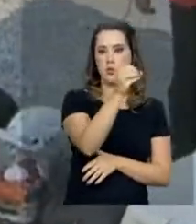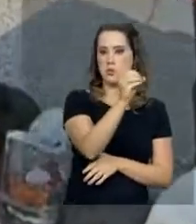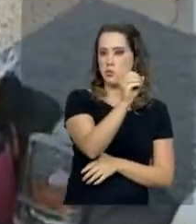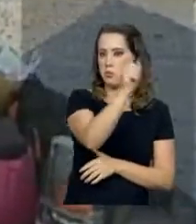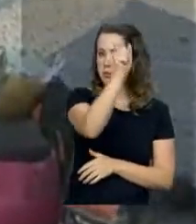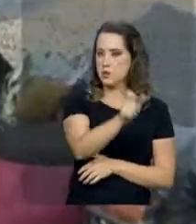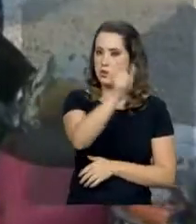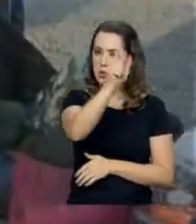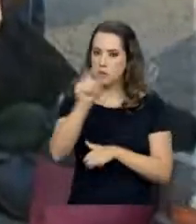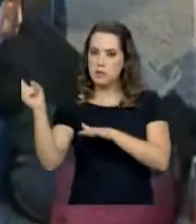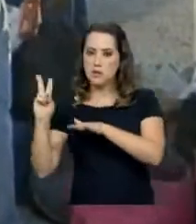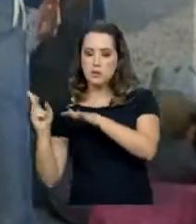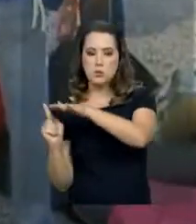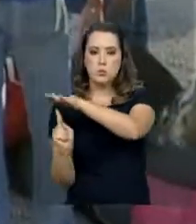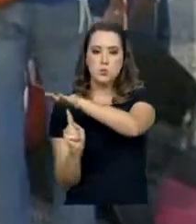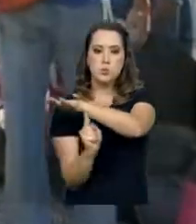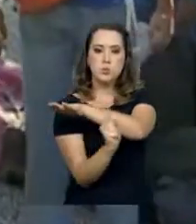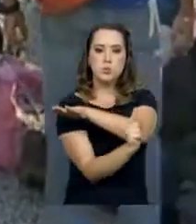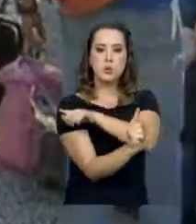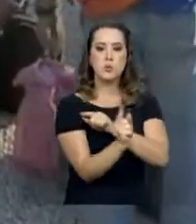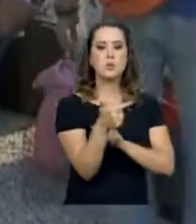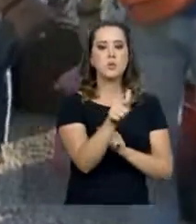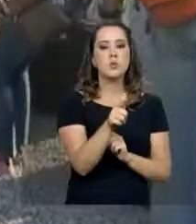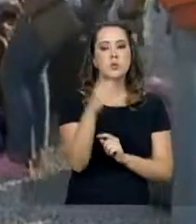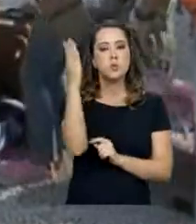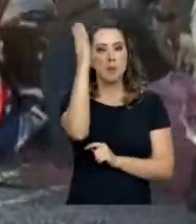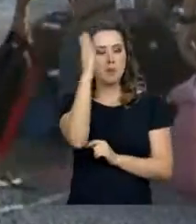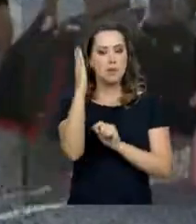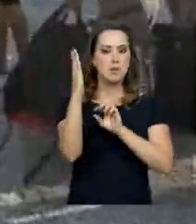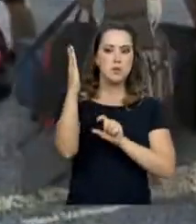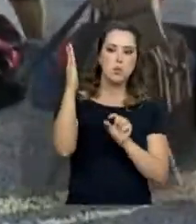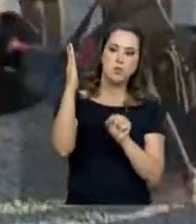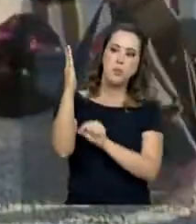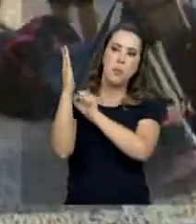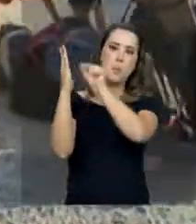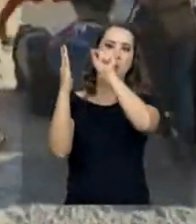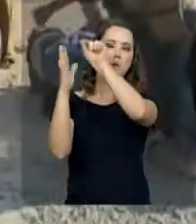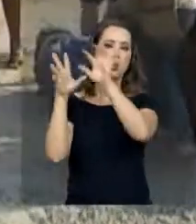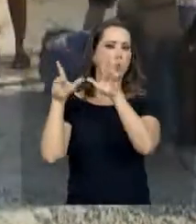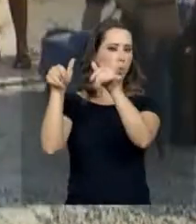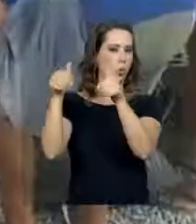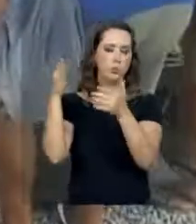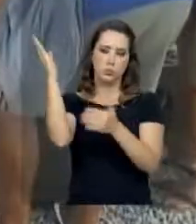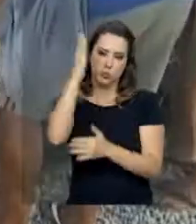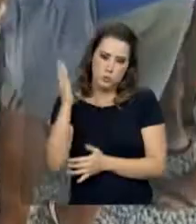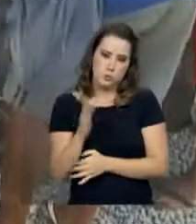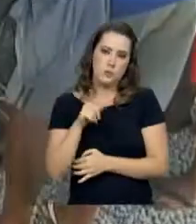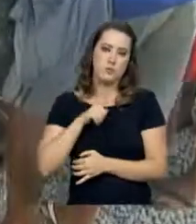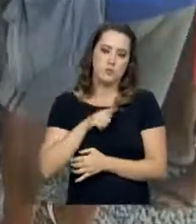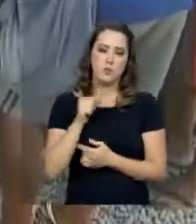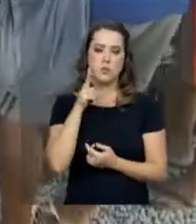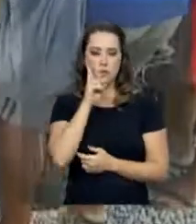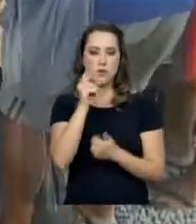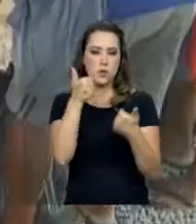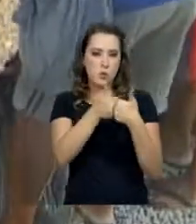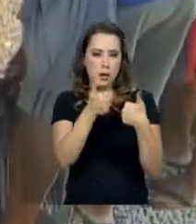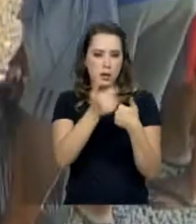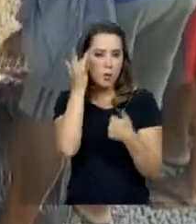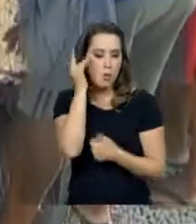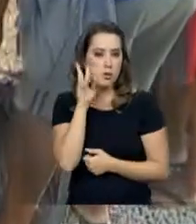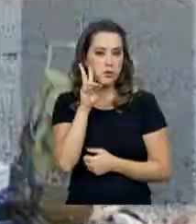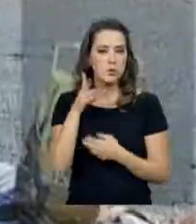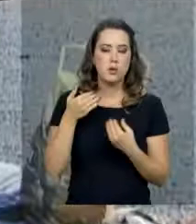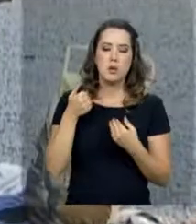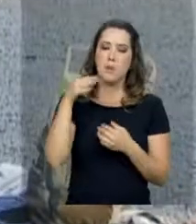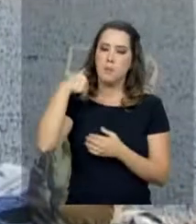venezuelanos que já foram levados para outras cidades, que saíram daqui de Boa Vista e foram levados para o interior do país. E eu vou acompanhar tudo isso amanhã e trago